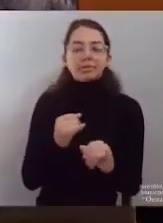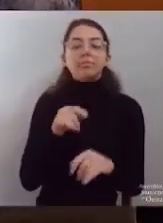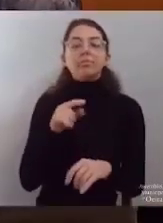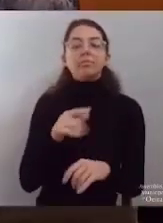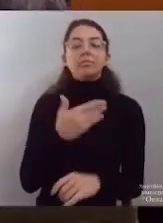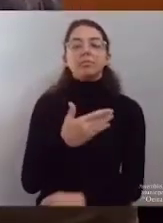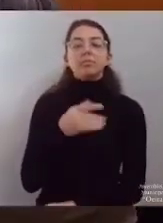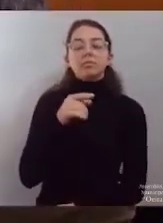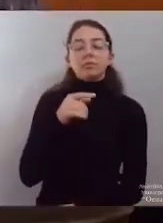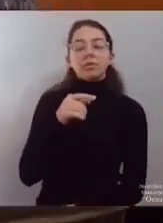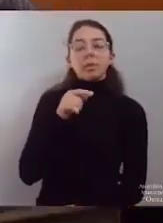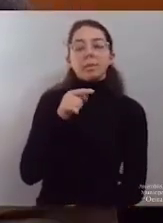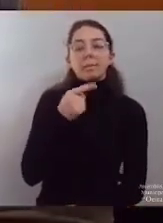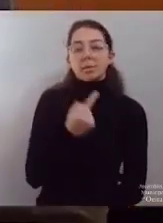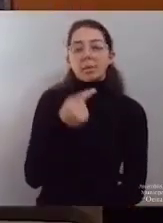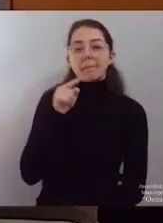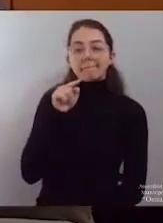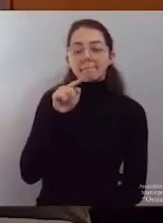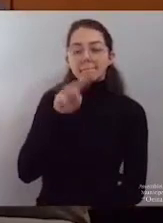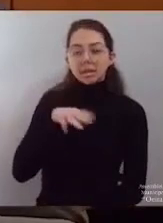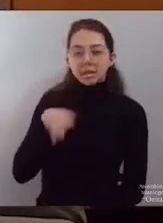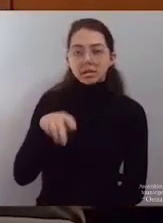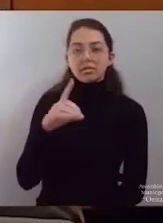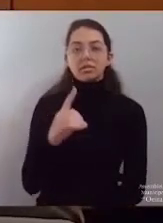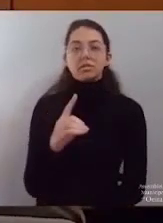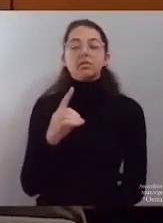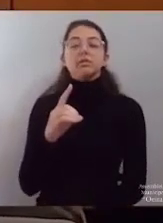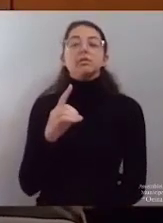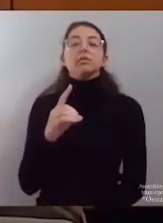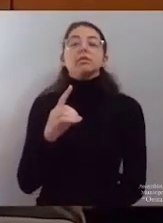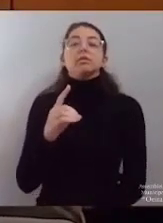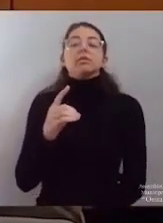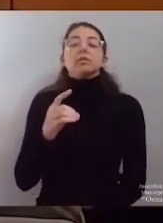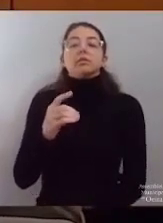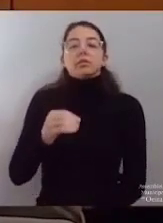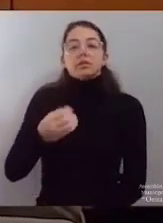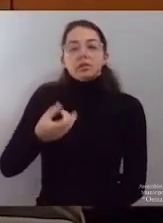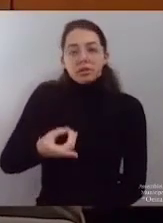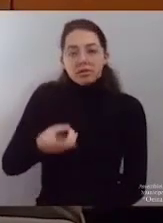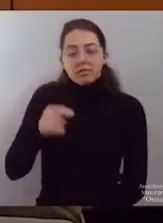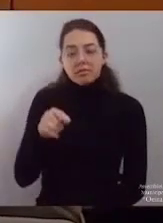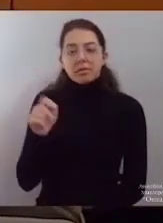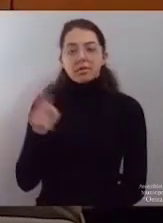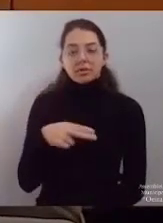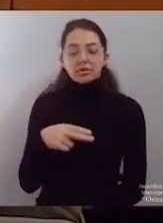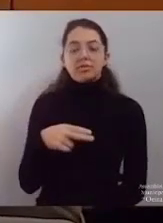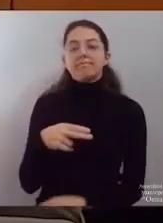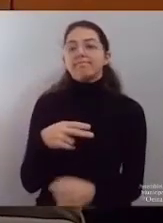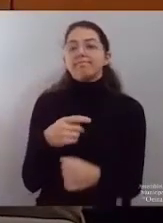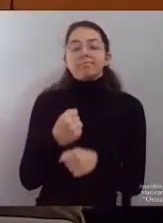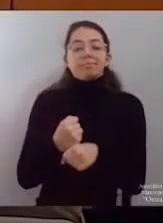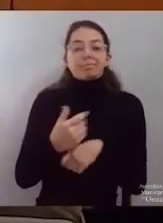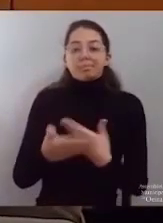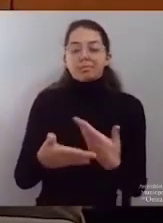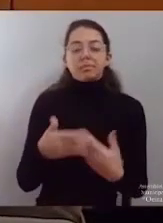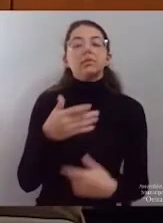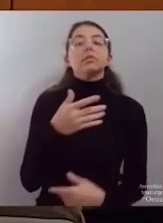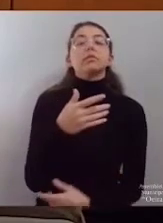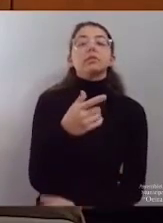1.669.000 euros são com gastos de pessoal e 1.350.000 euros relativos